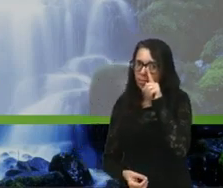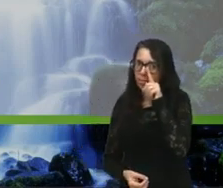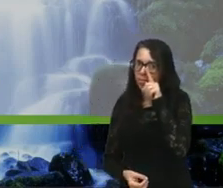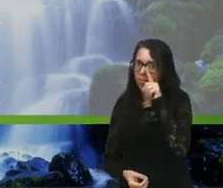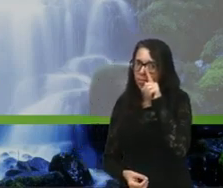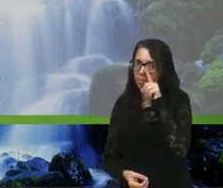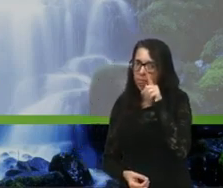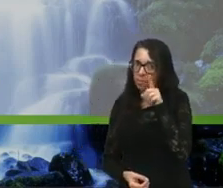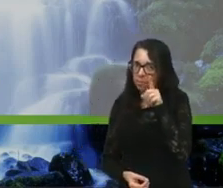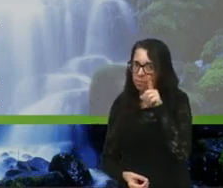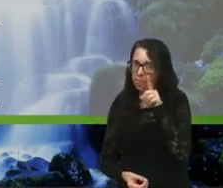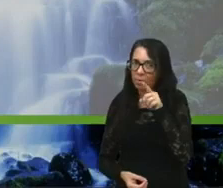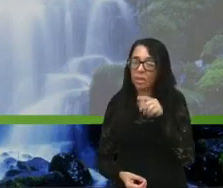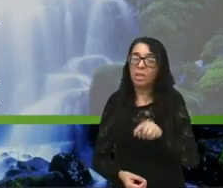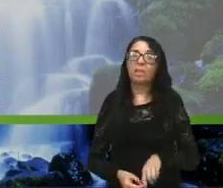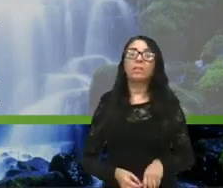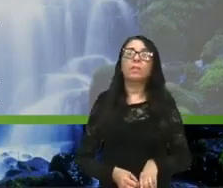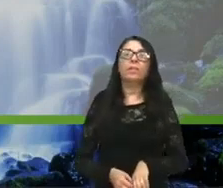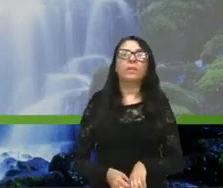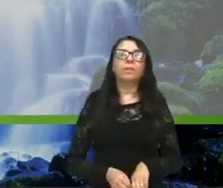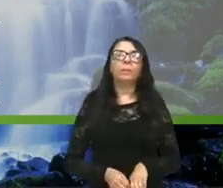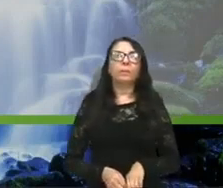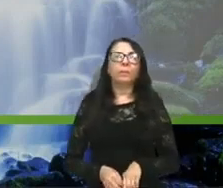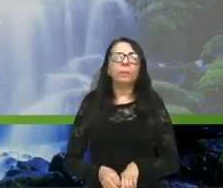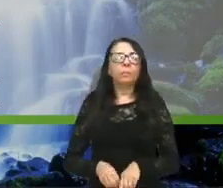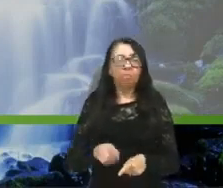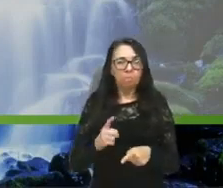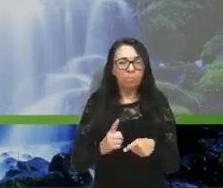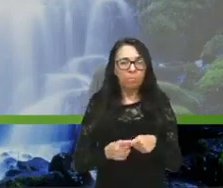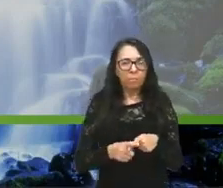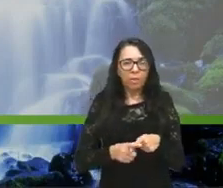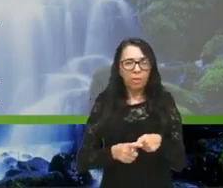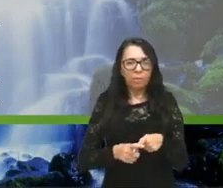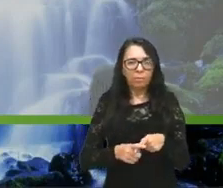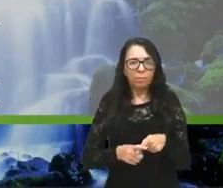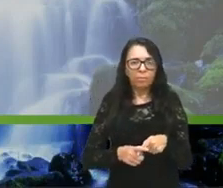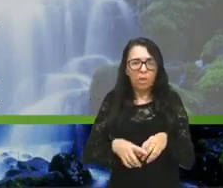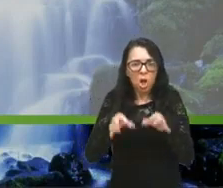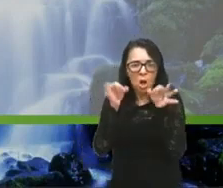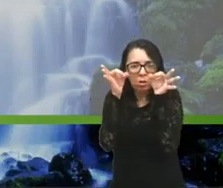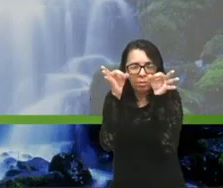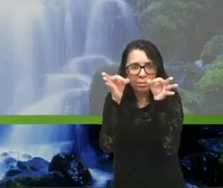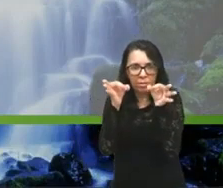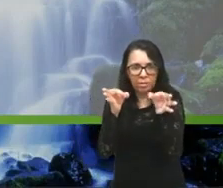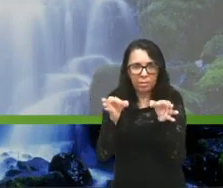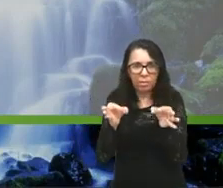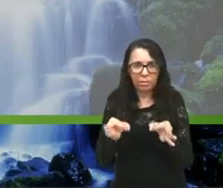sua vida, para você não viver debaixo da mentira, do engano.